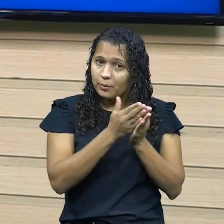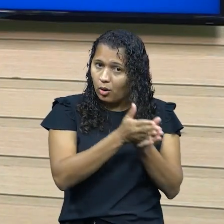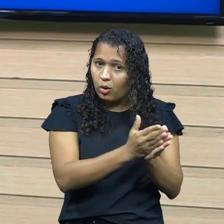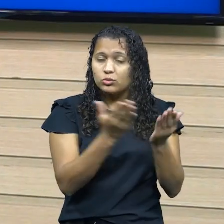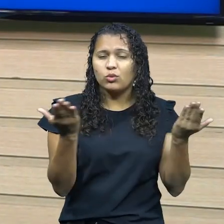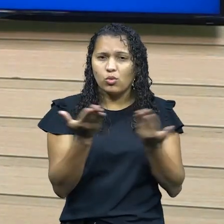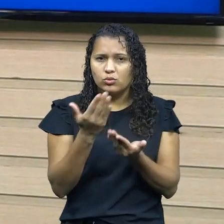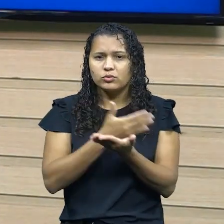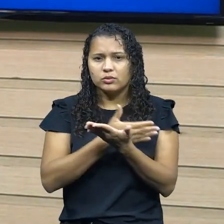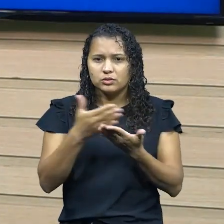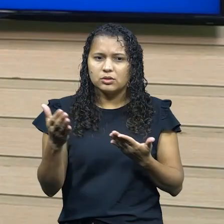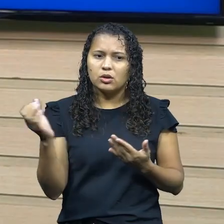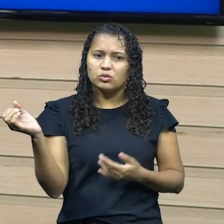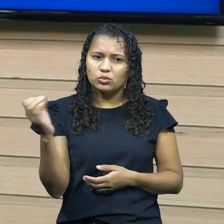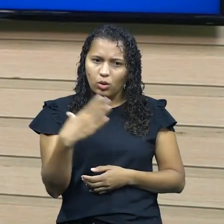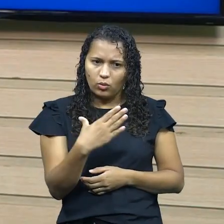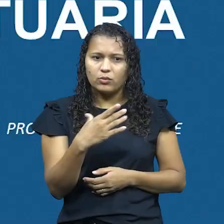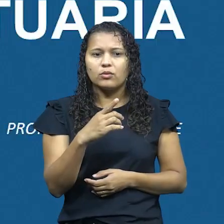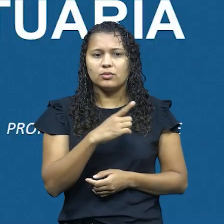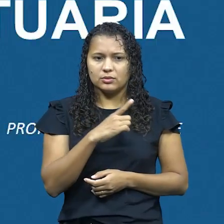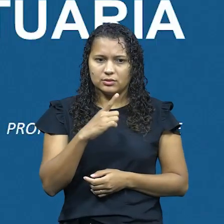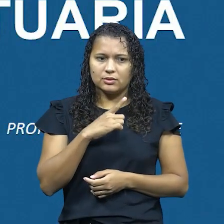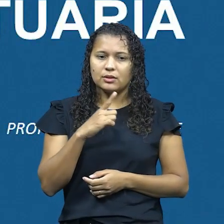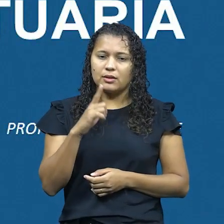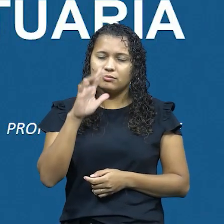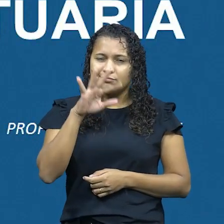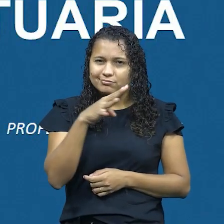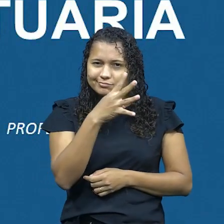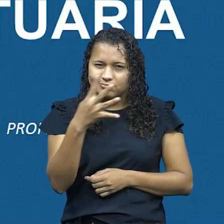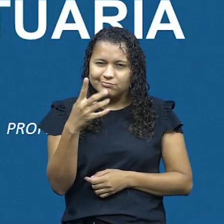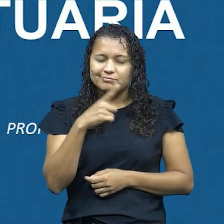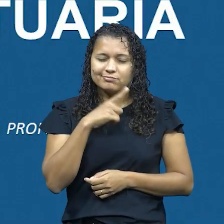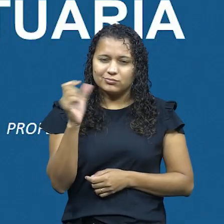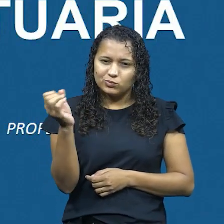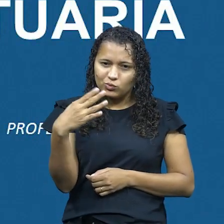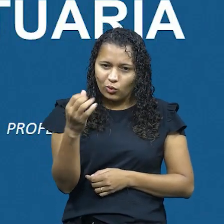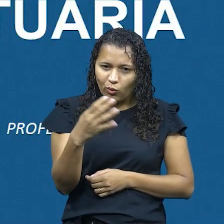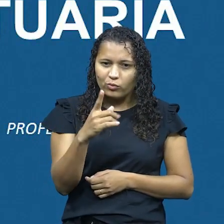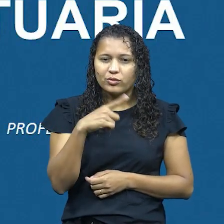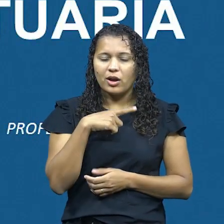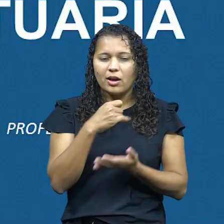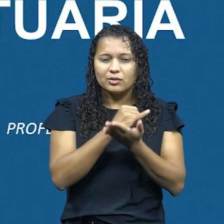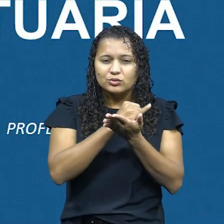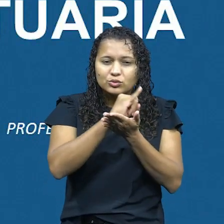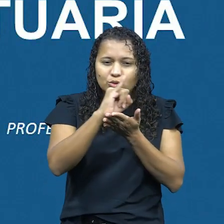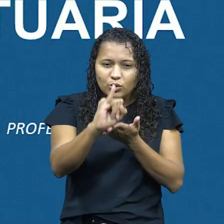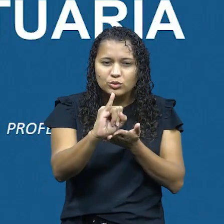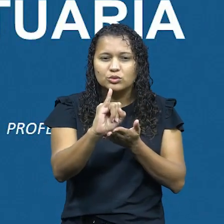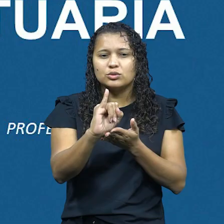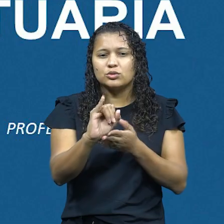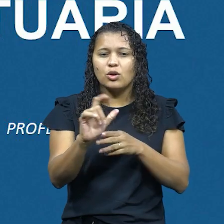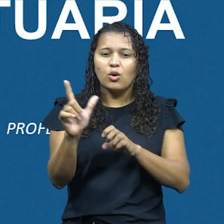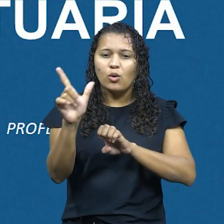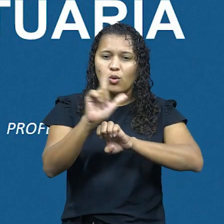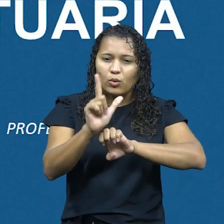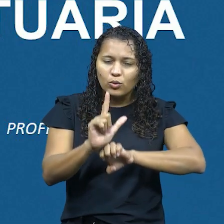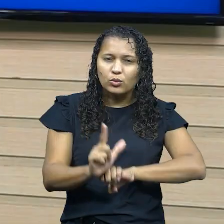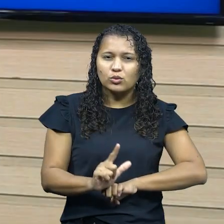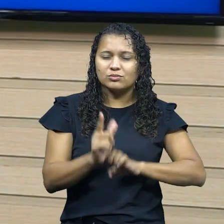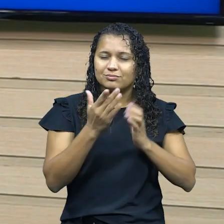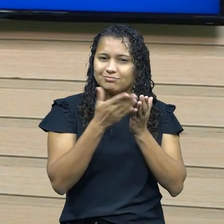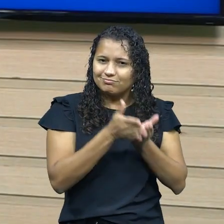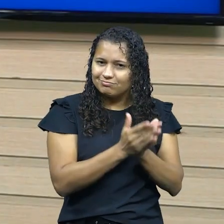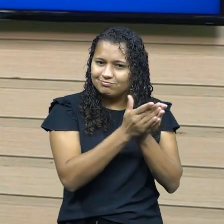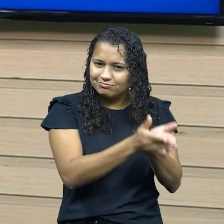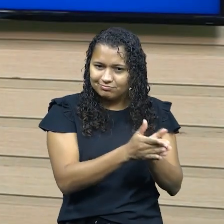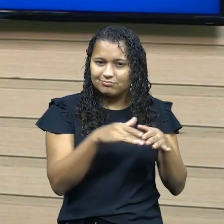iniciar um novo bloco das nossas aulas. Nós vamos falar hoje um pouquinho sobre a introdução à logística portuária, né?